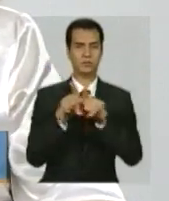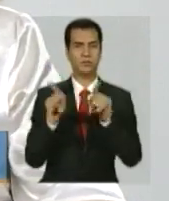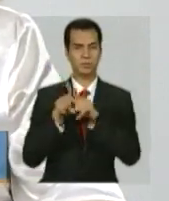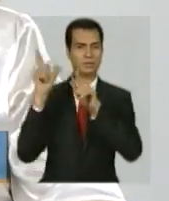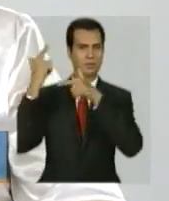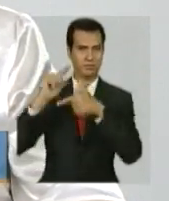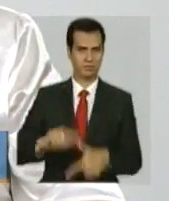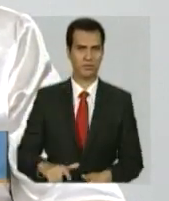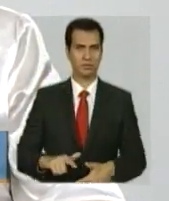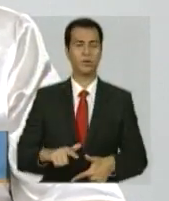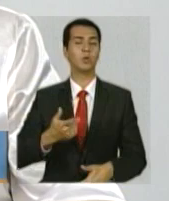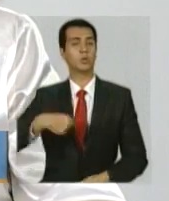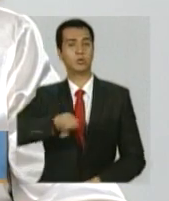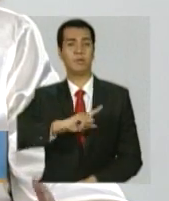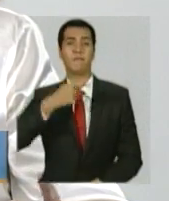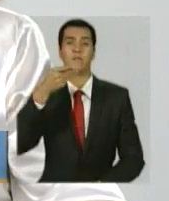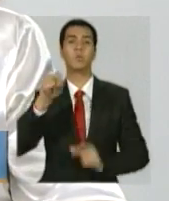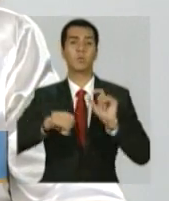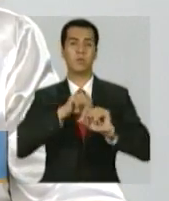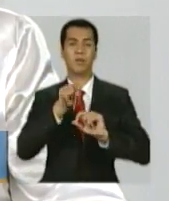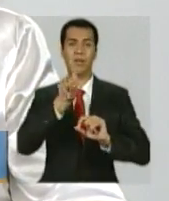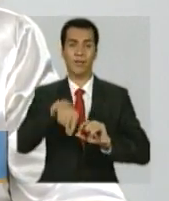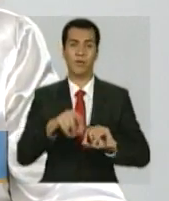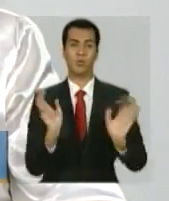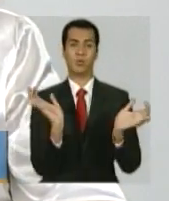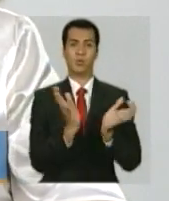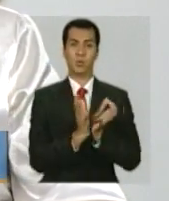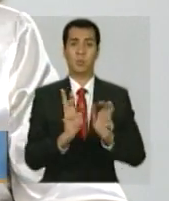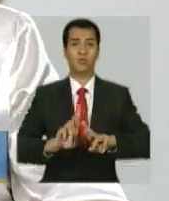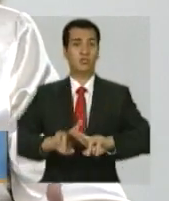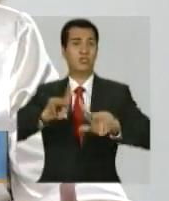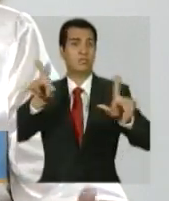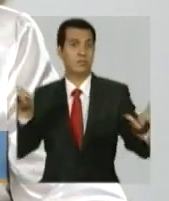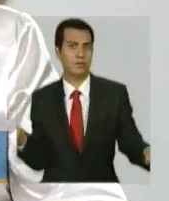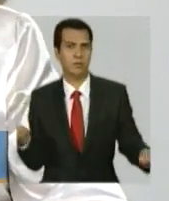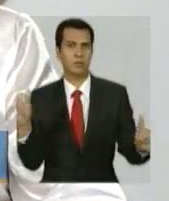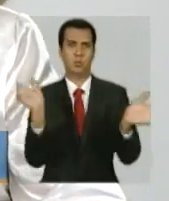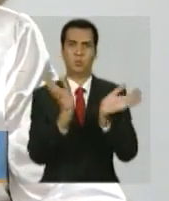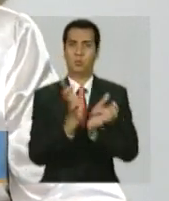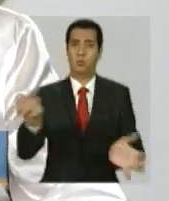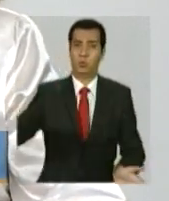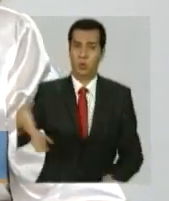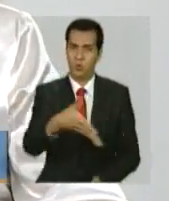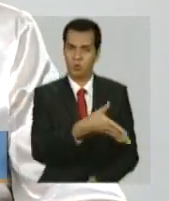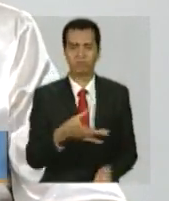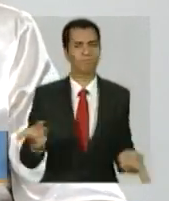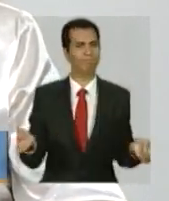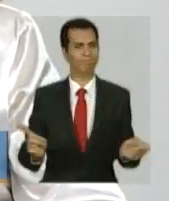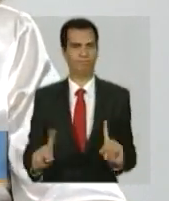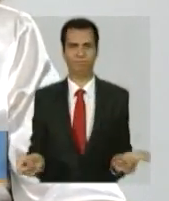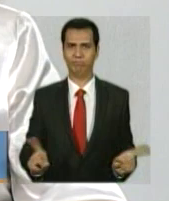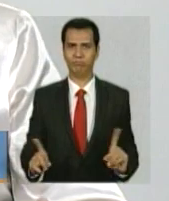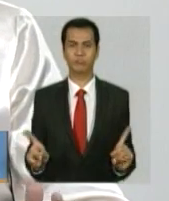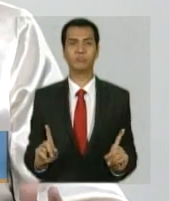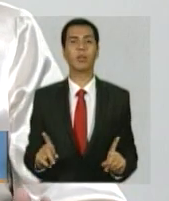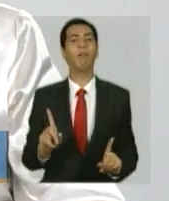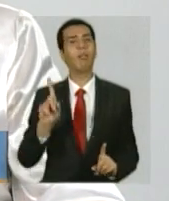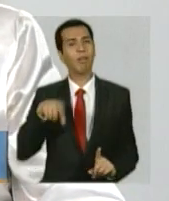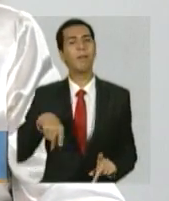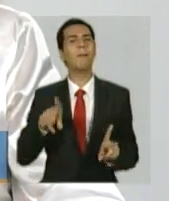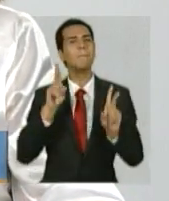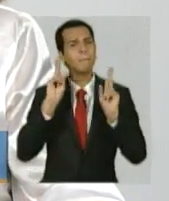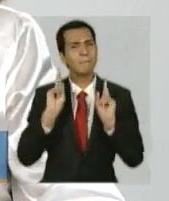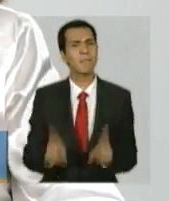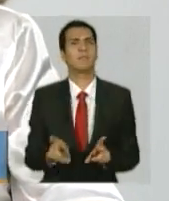estamos falando necessariamente de uma equipe diferenciada, de profissionais diferenciados. Estamos falando do